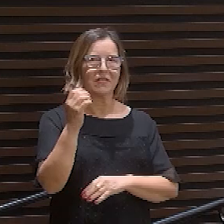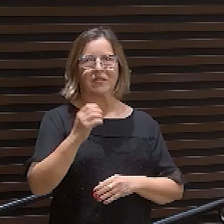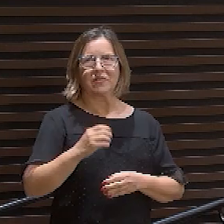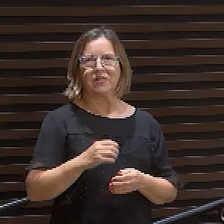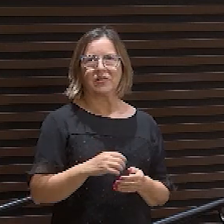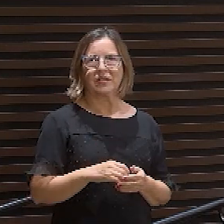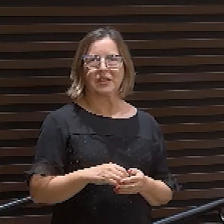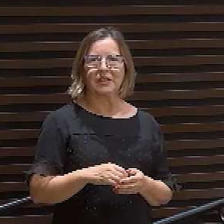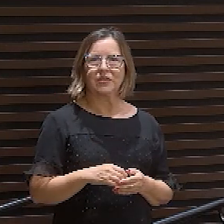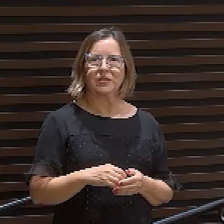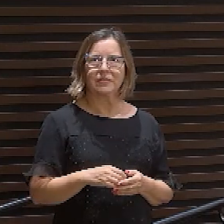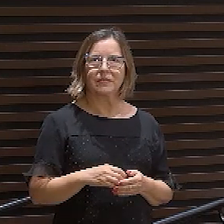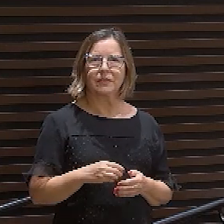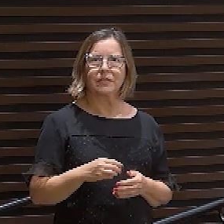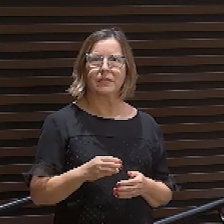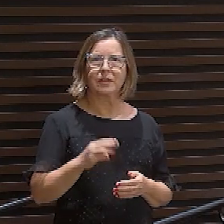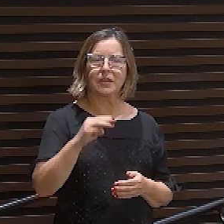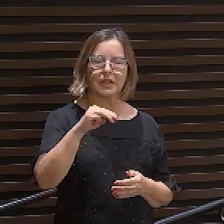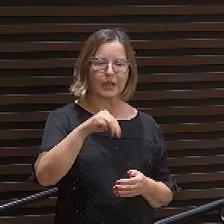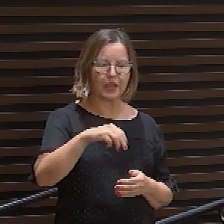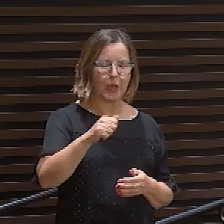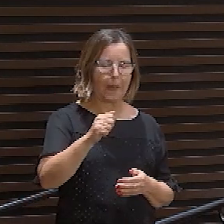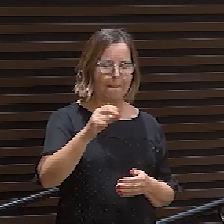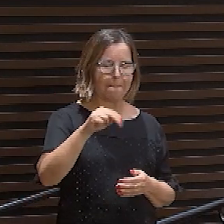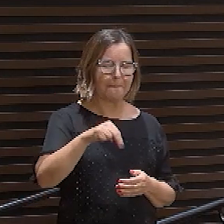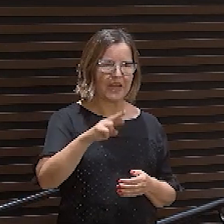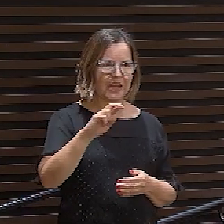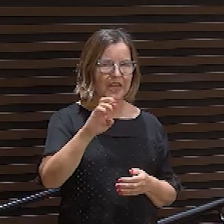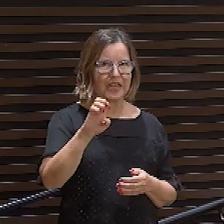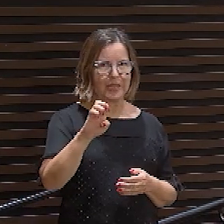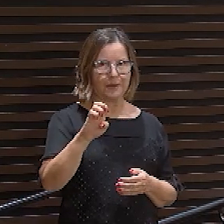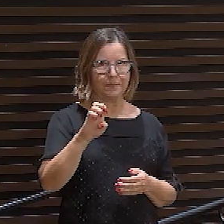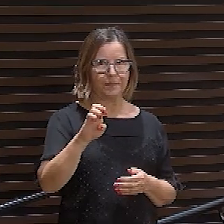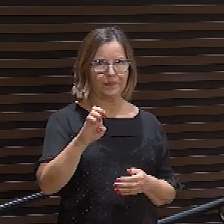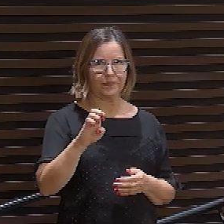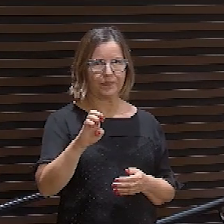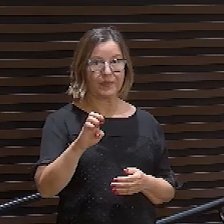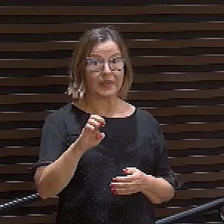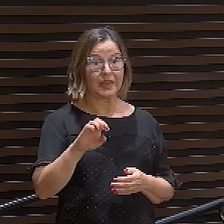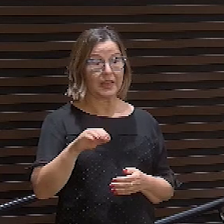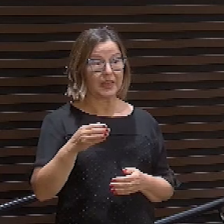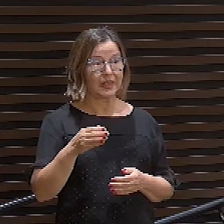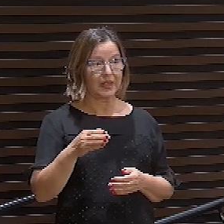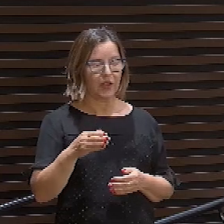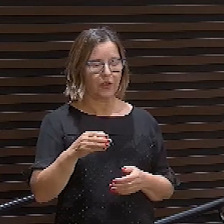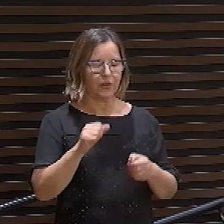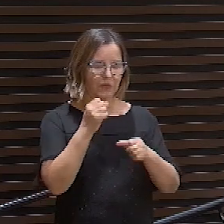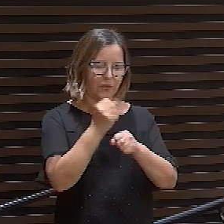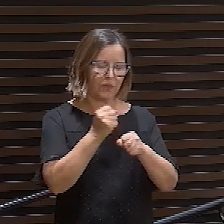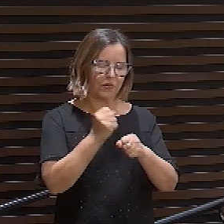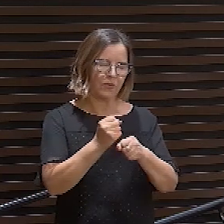Hebrom, e levantou ali um altar ao Senhor.